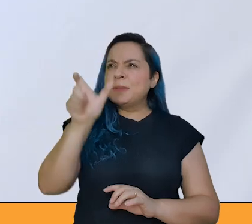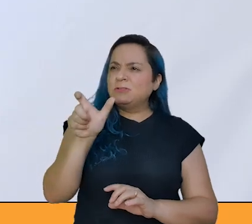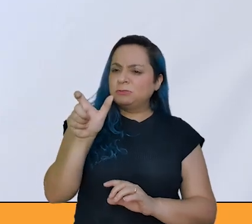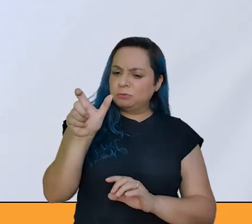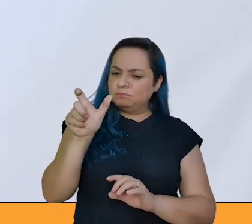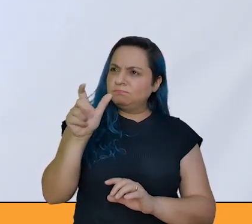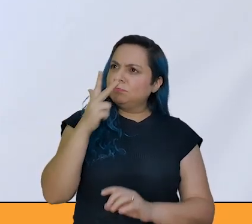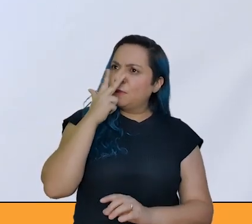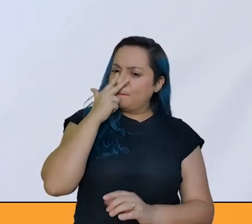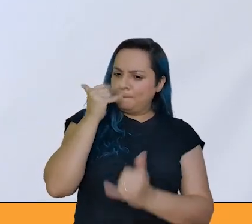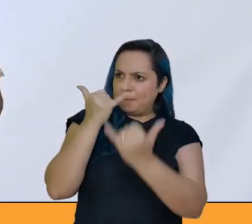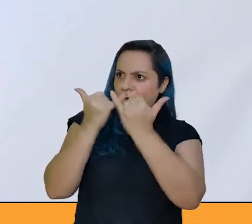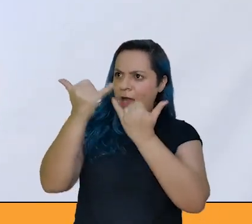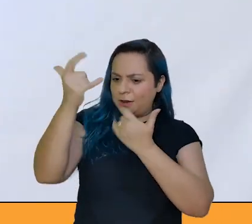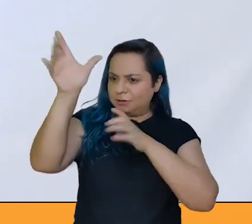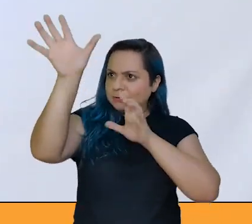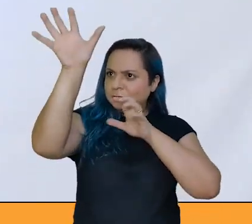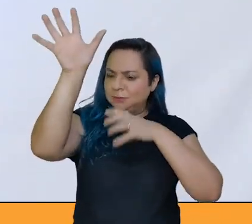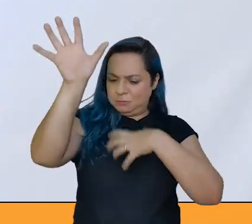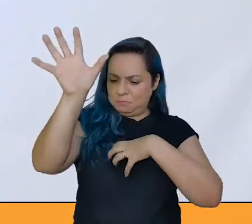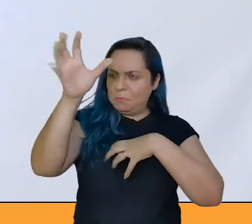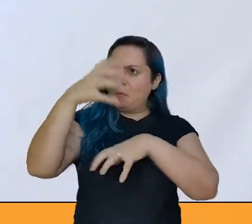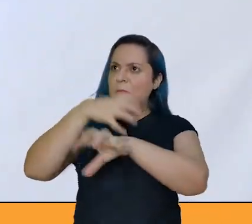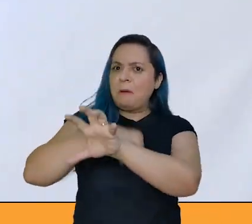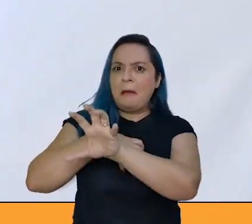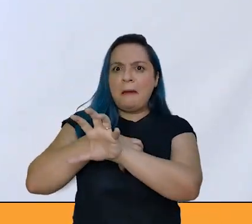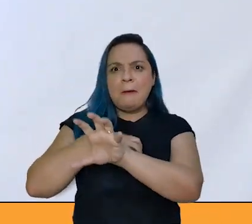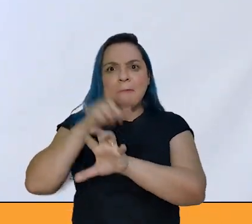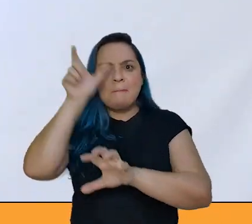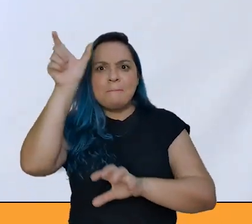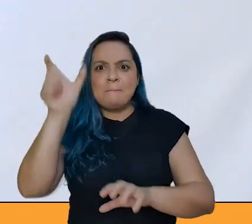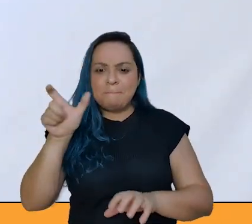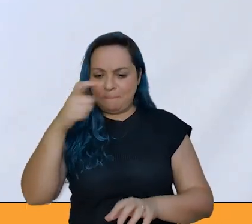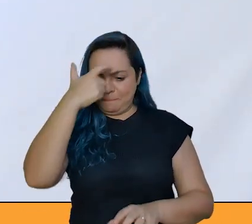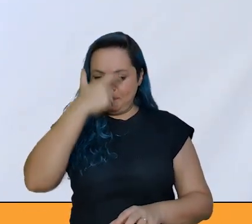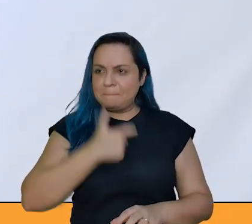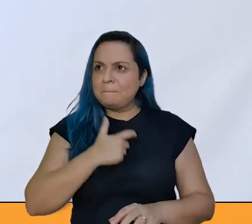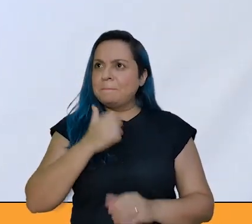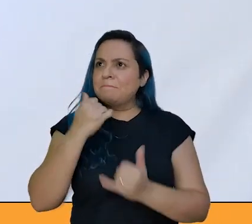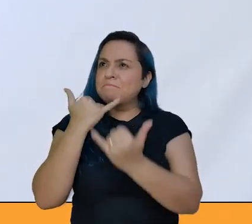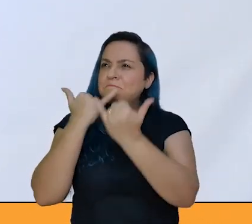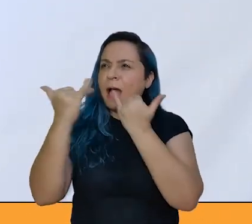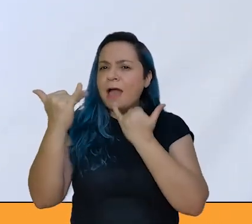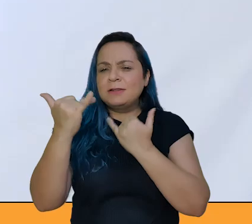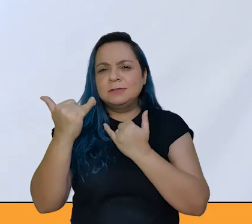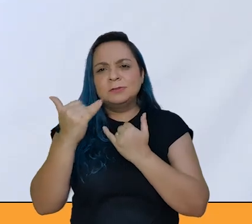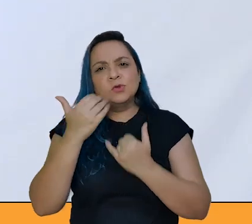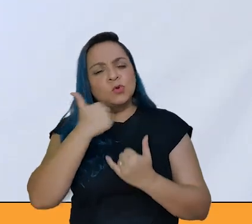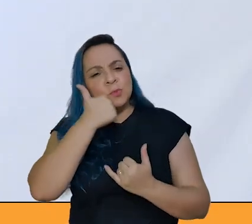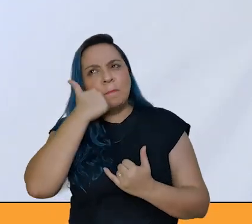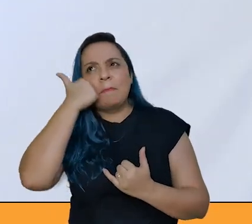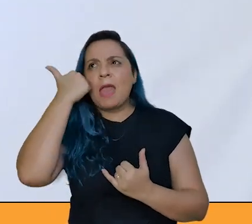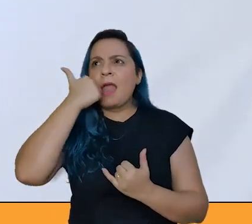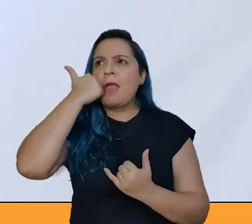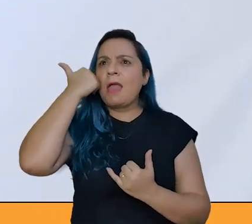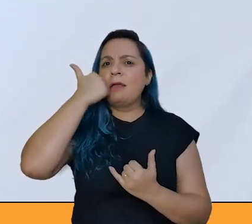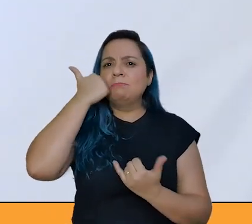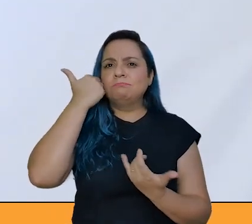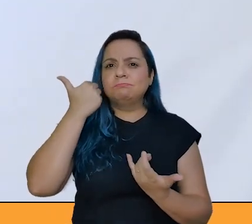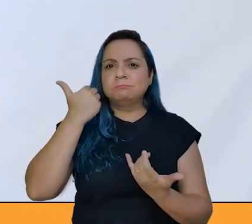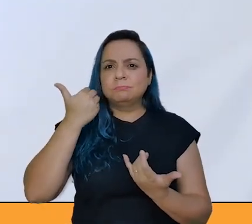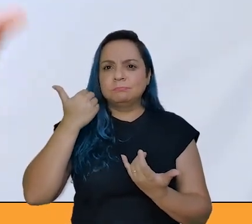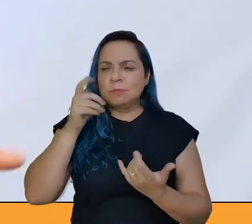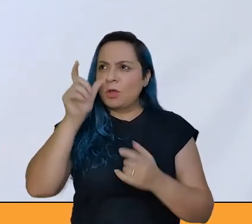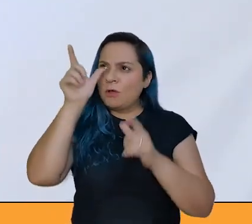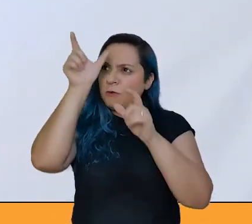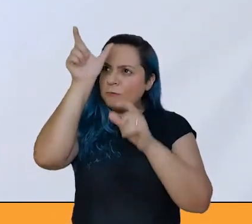próxima, semelhante no quesito físico mesmo. Uma mulher, uma pessoa que tem o mesmo tom de pele, que tem